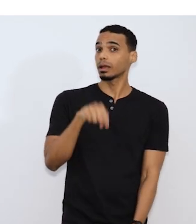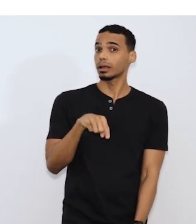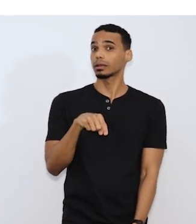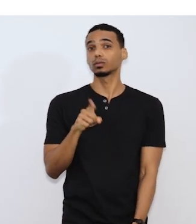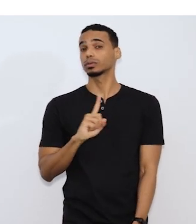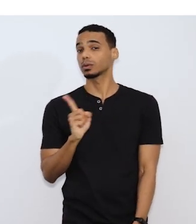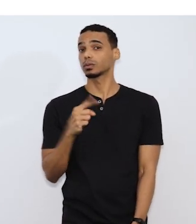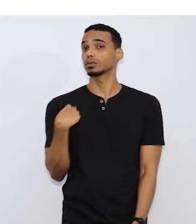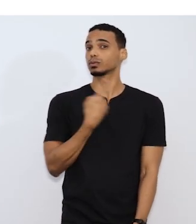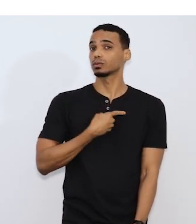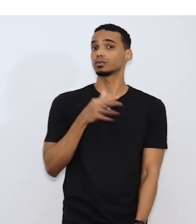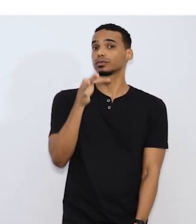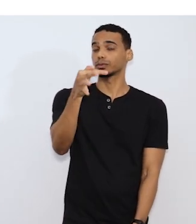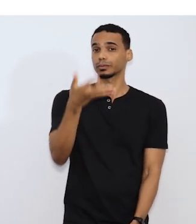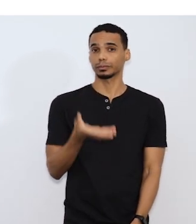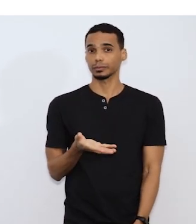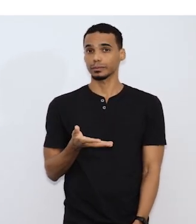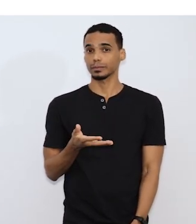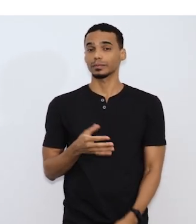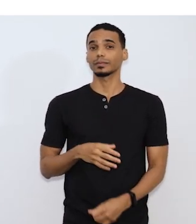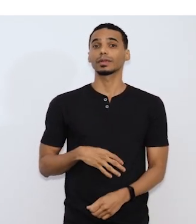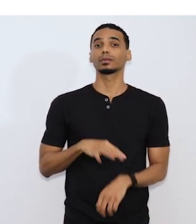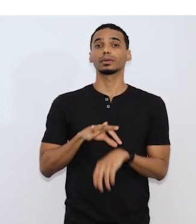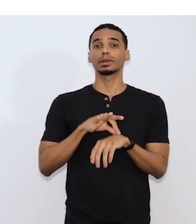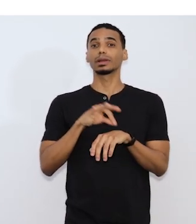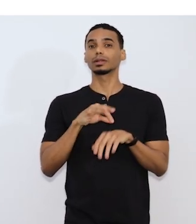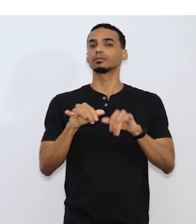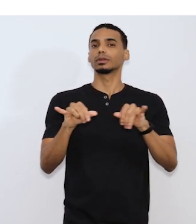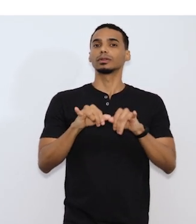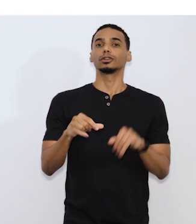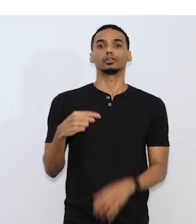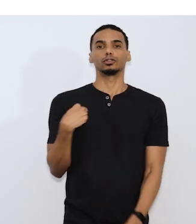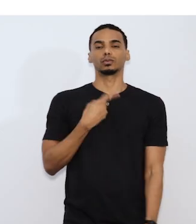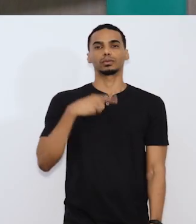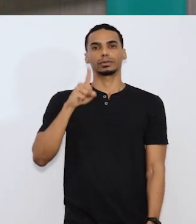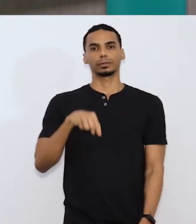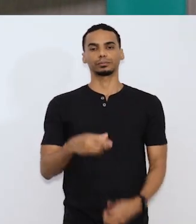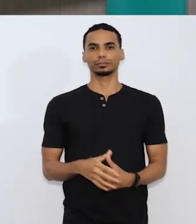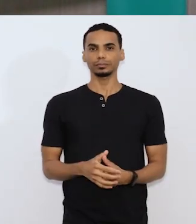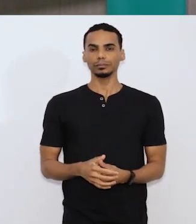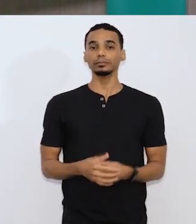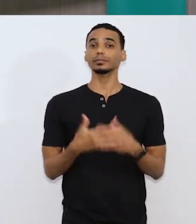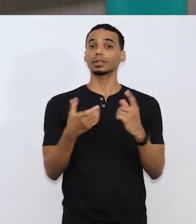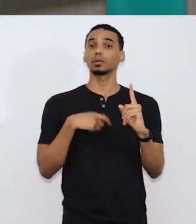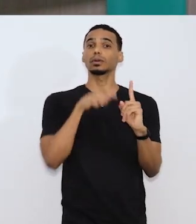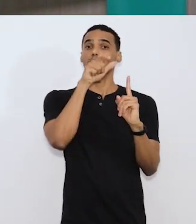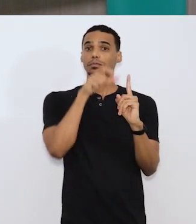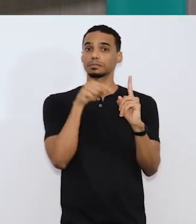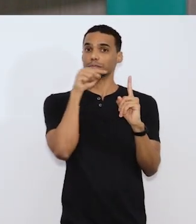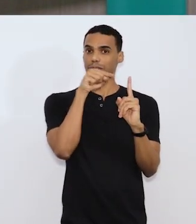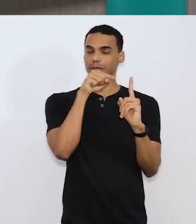nós? Carne de imprensa, é isso o que nós somos. E aí Mafalda estabelece